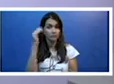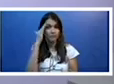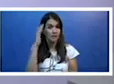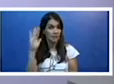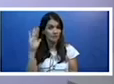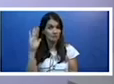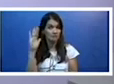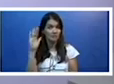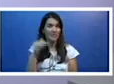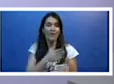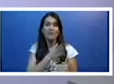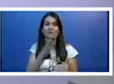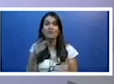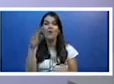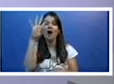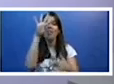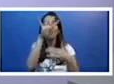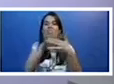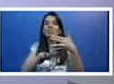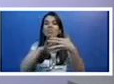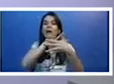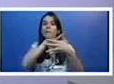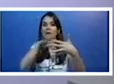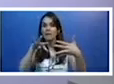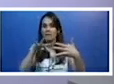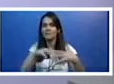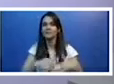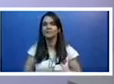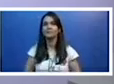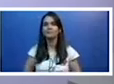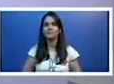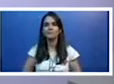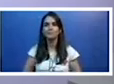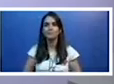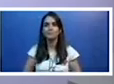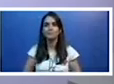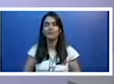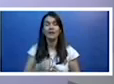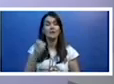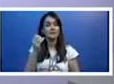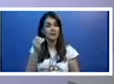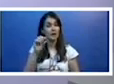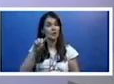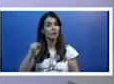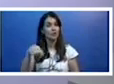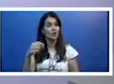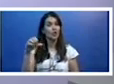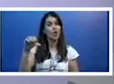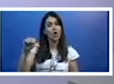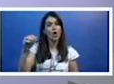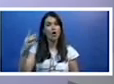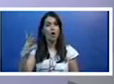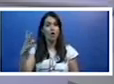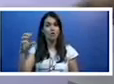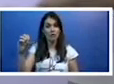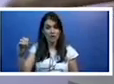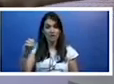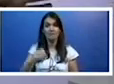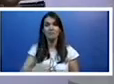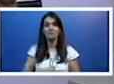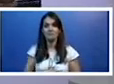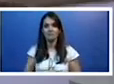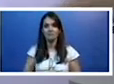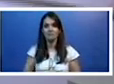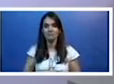aqui da tabela. Vamos ver aqui, cosseno de 20. É esse daqui. Então no lugar de cosseno de 20, aqui